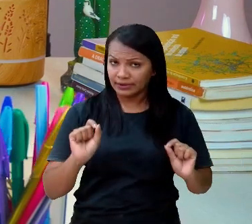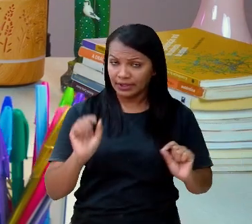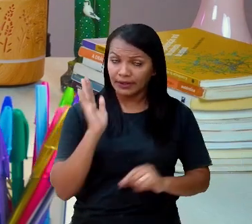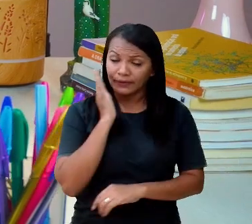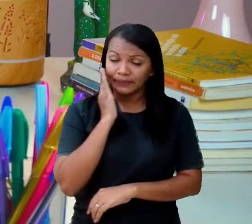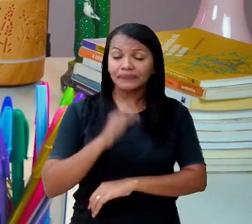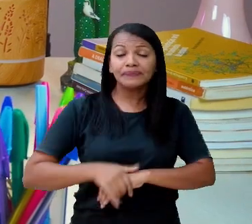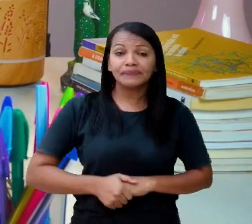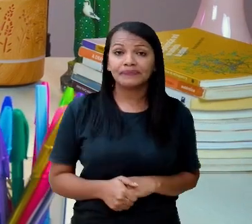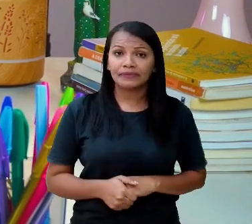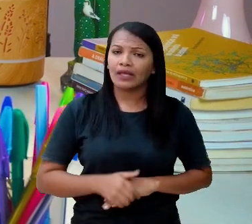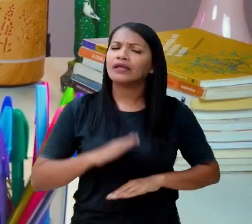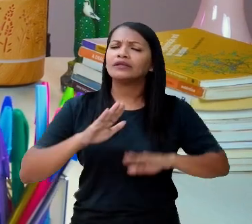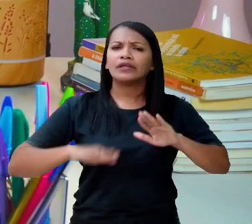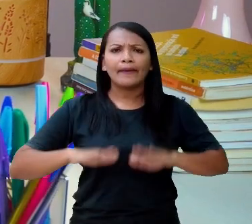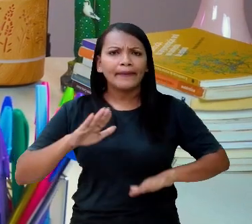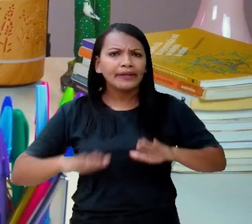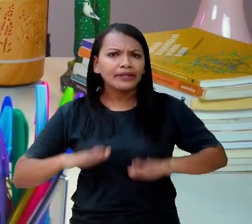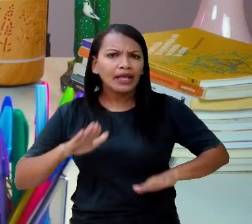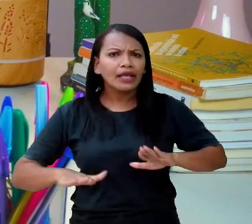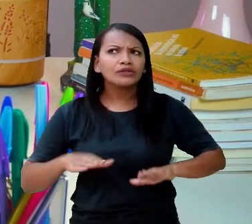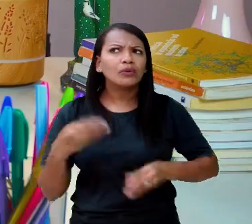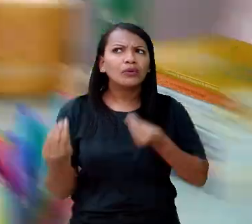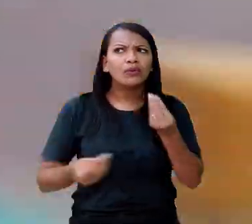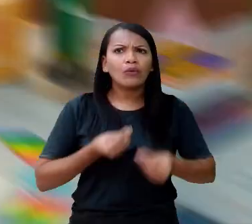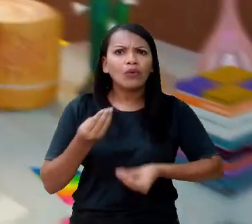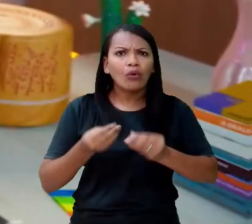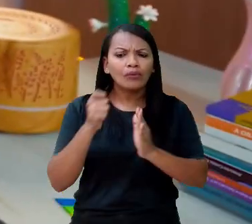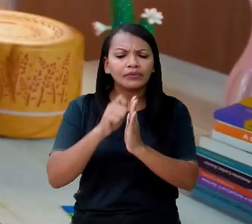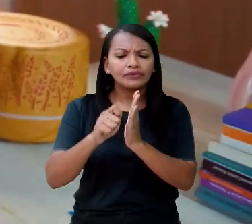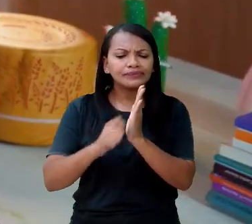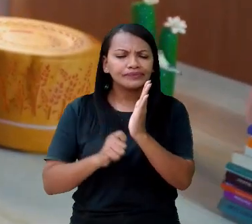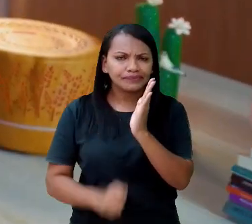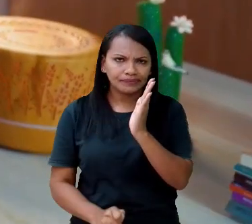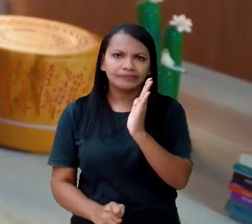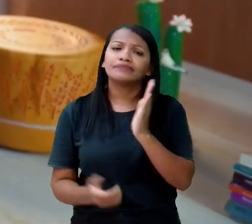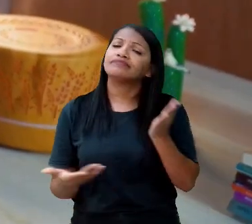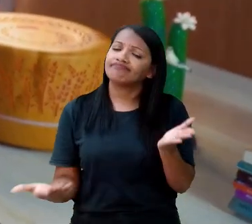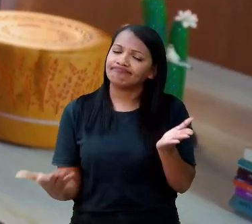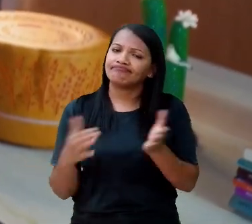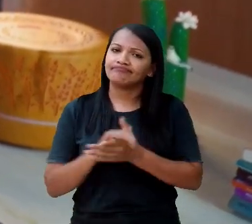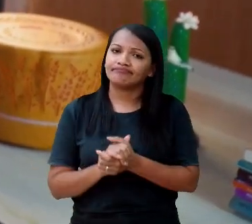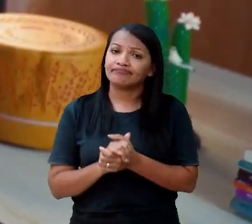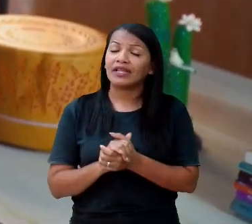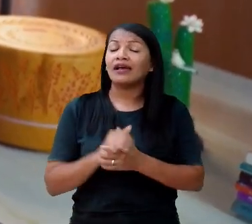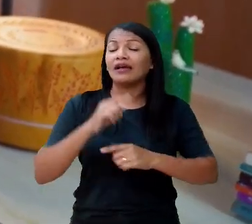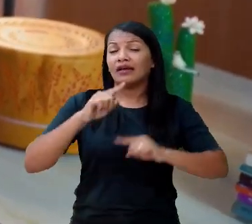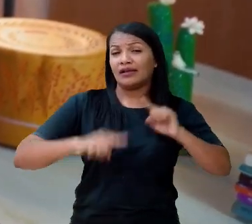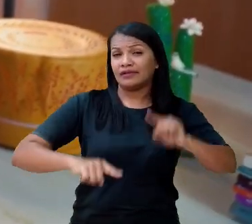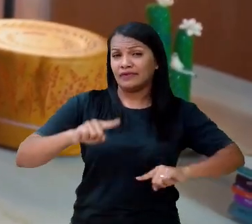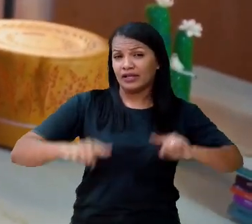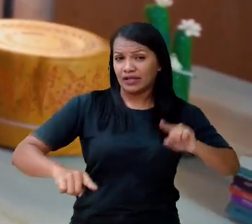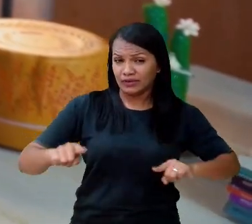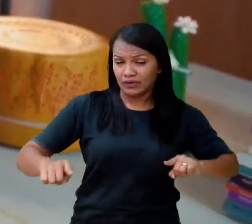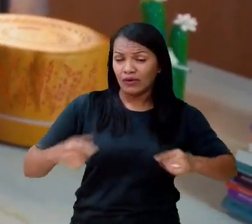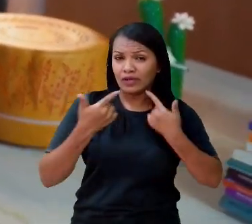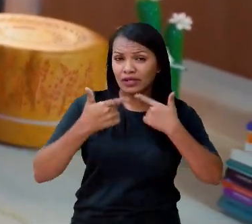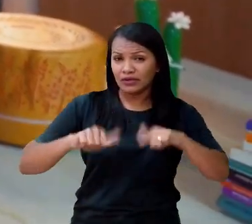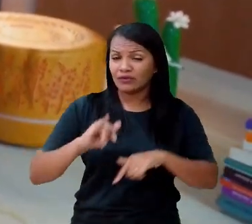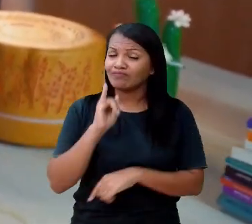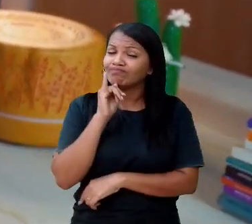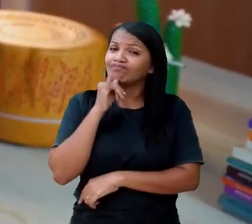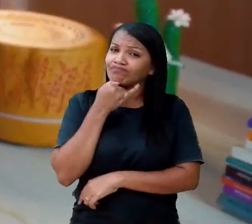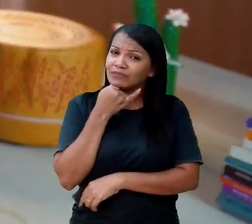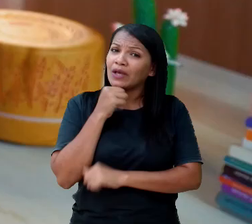consideravelmente, dependendo da situação de escrita. Infelizmente, as variações linguísticas podem